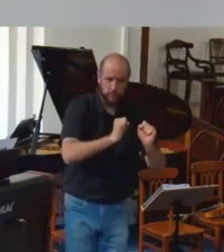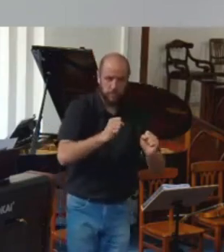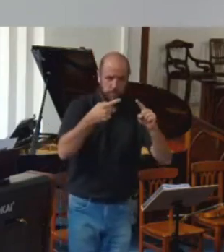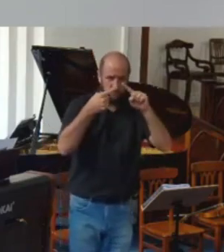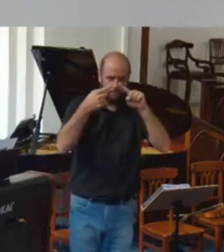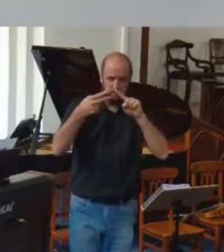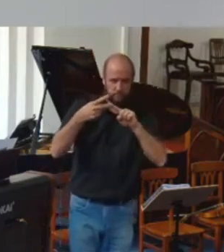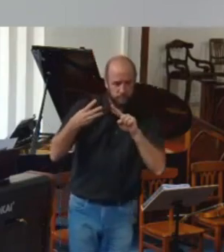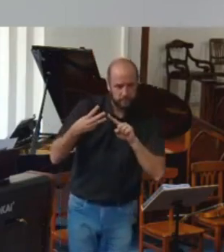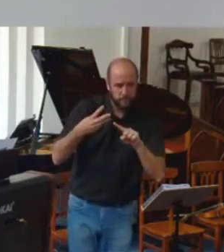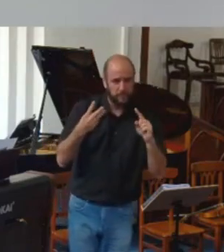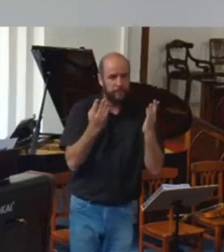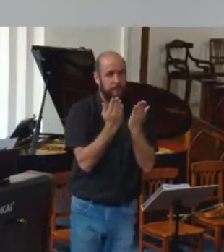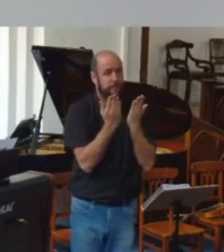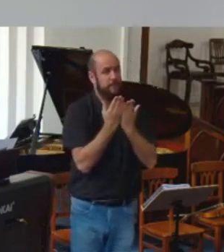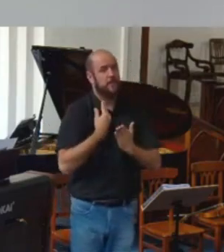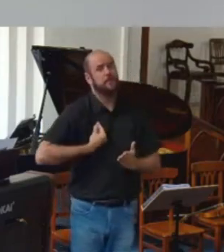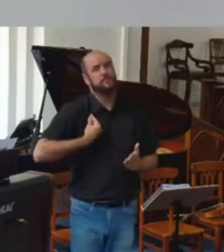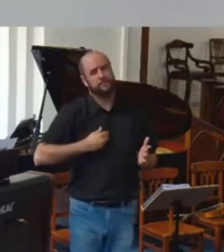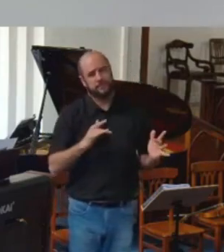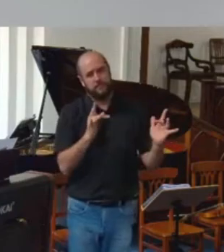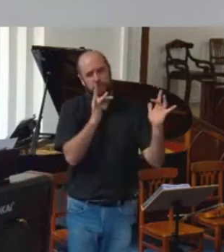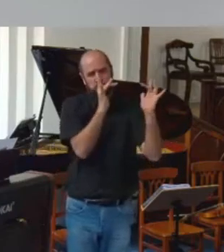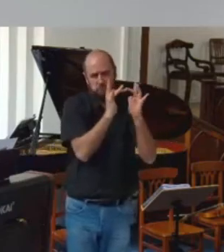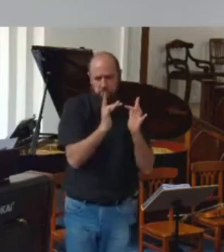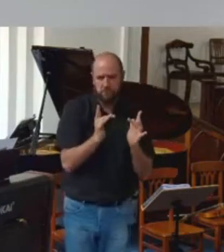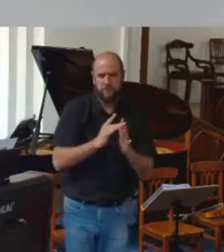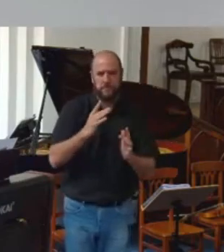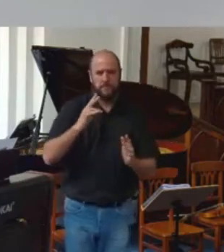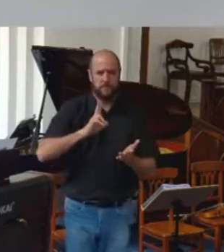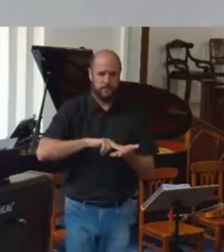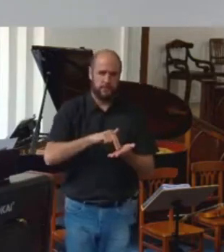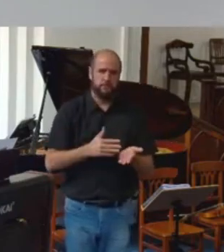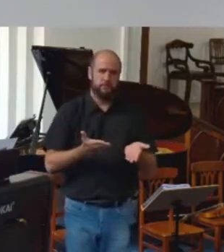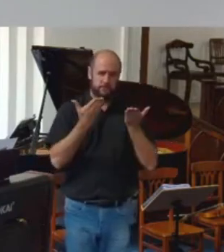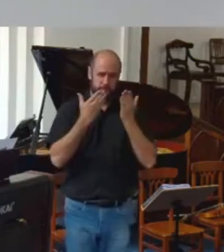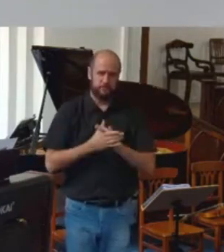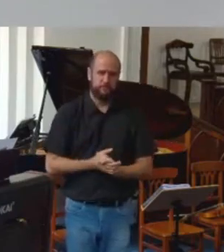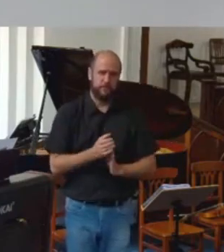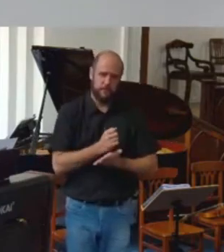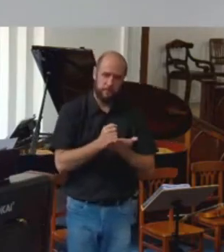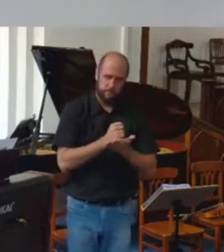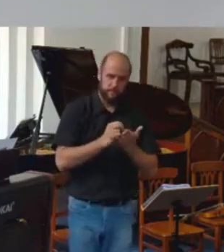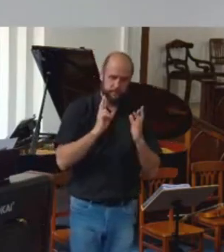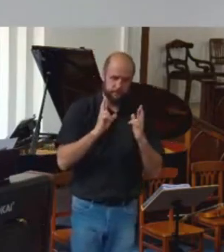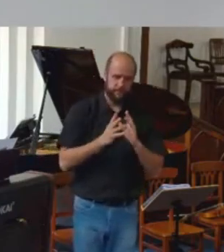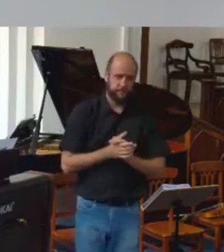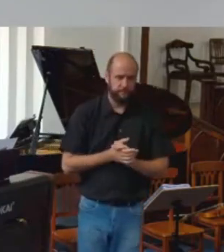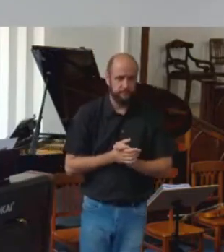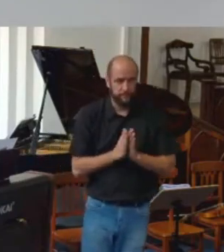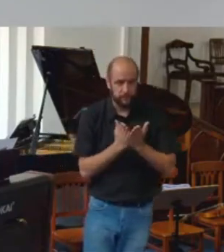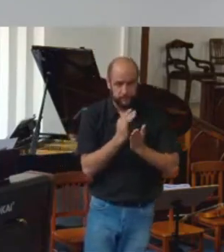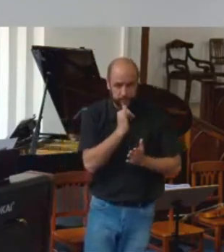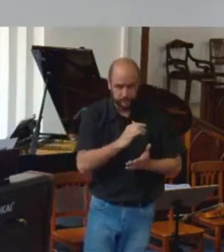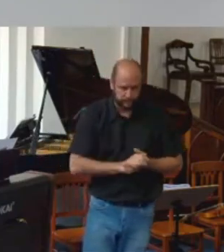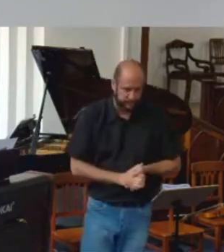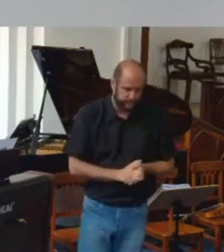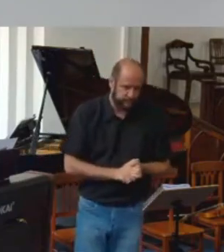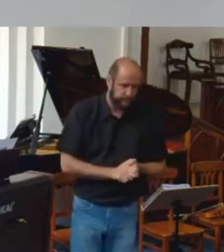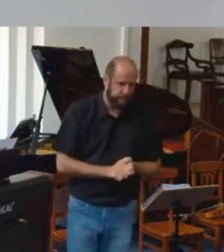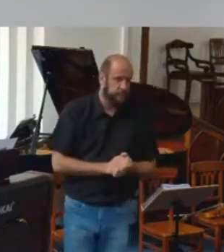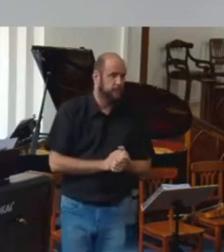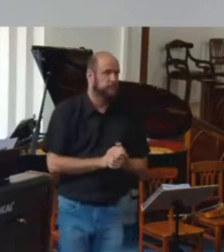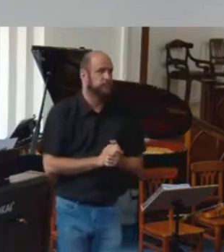poder para os cristãos tem a ver com a ressurreição, o fundamento da esperança. Está escrito assim: ao